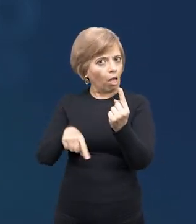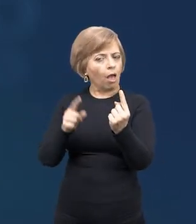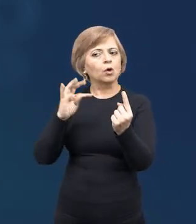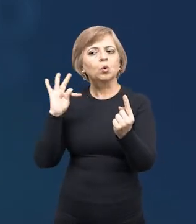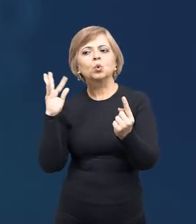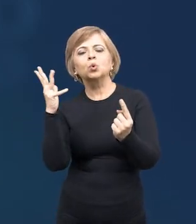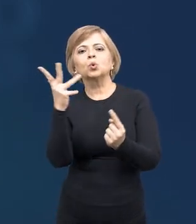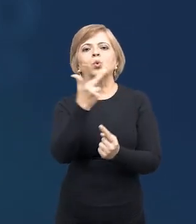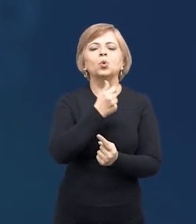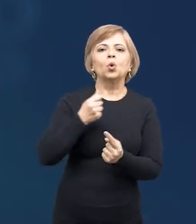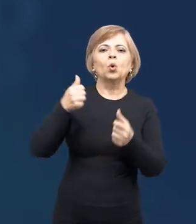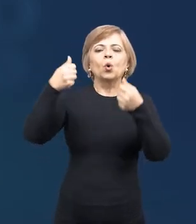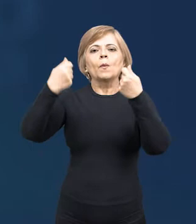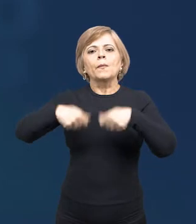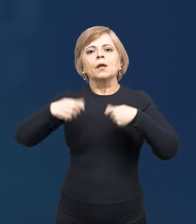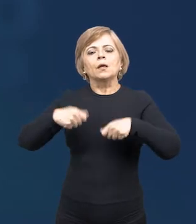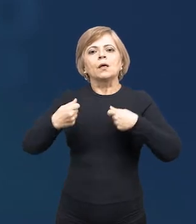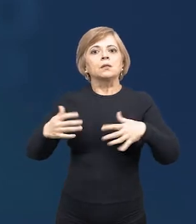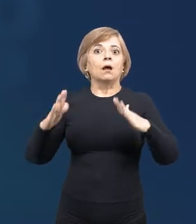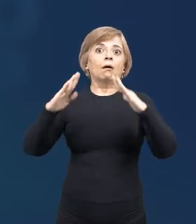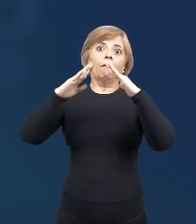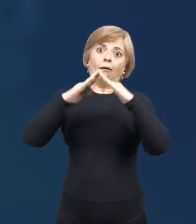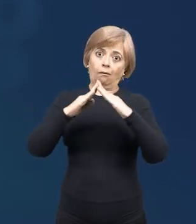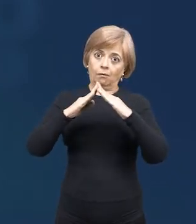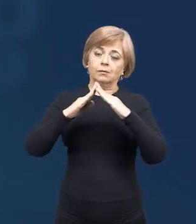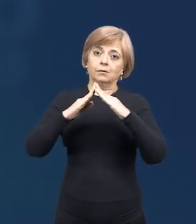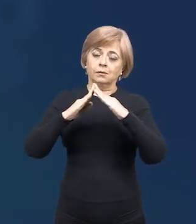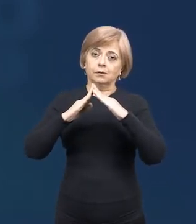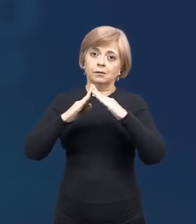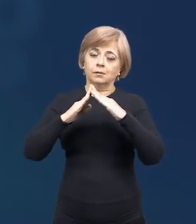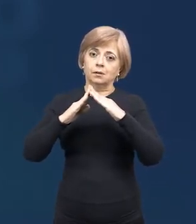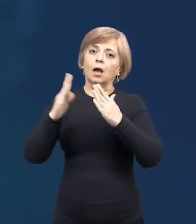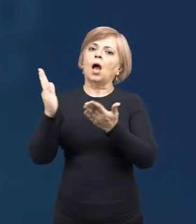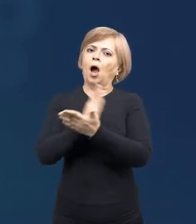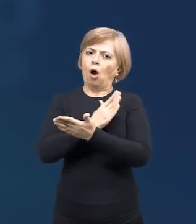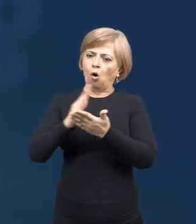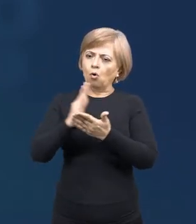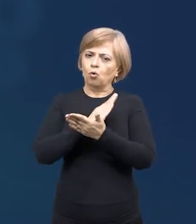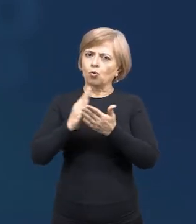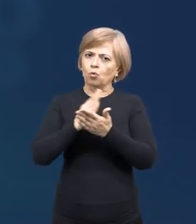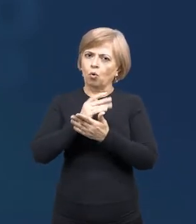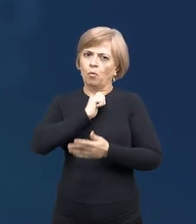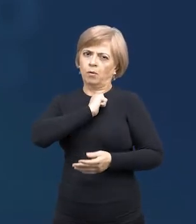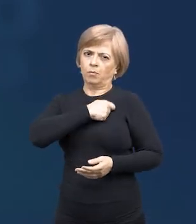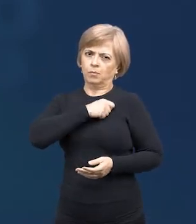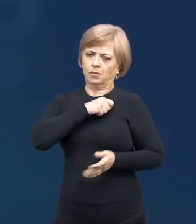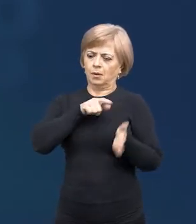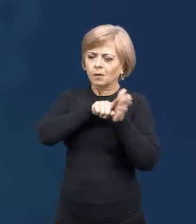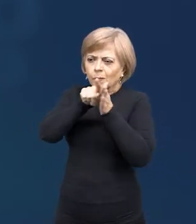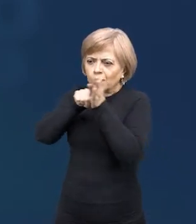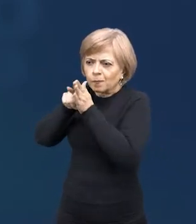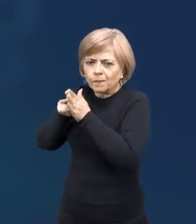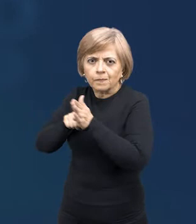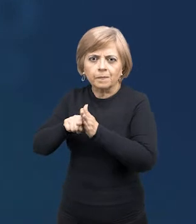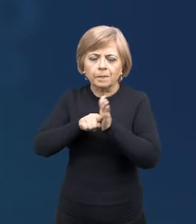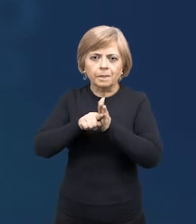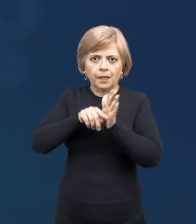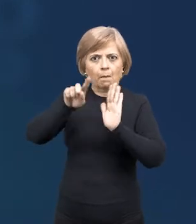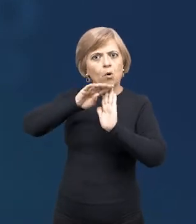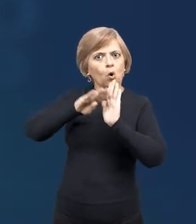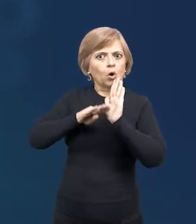todos ficassem em suas casas, né? Determinadas inspeções que estavam programadas acabaram